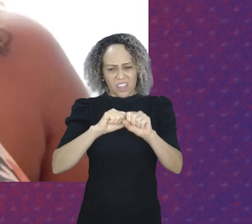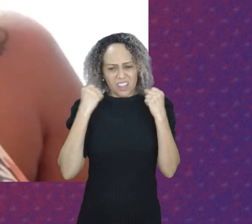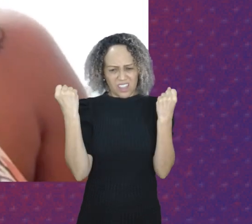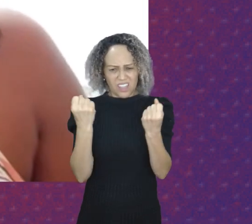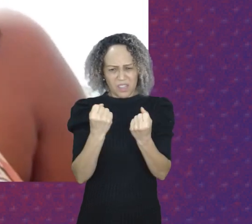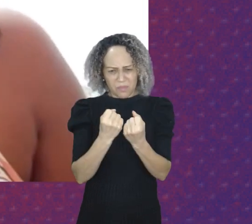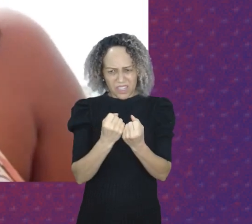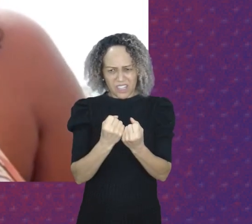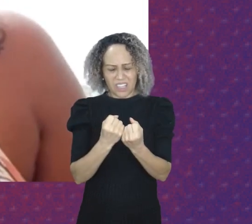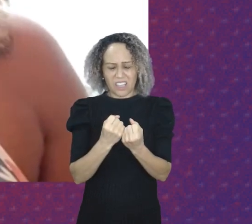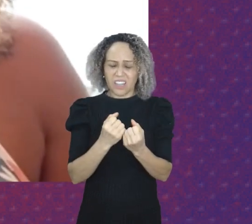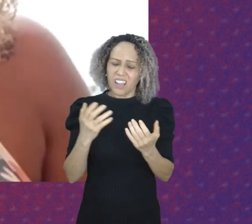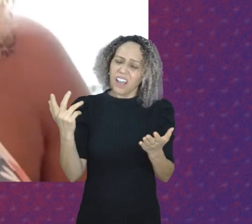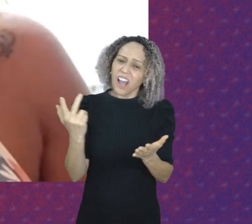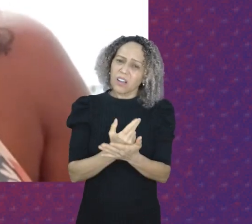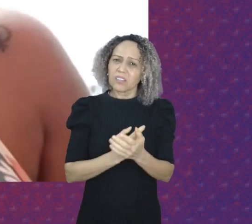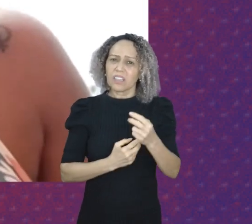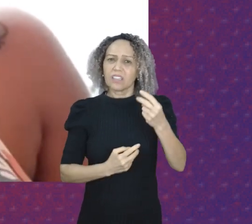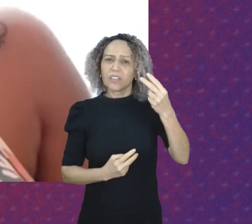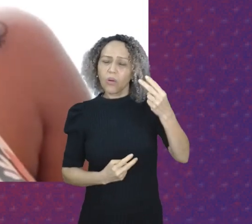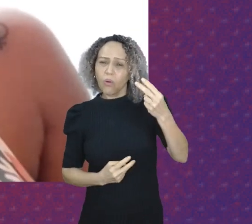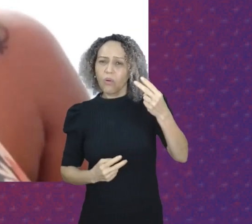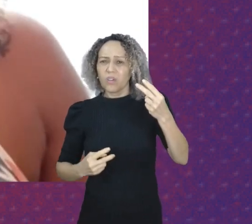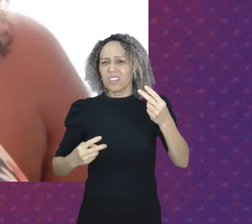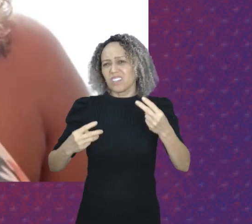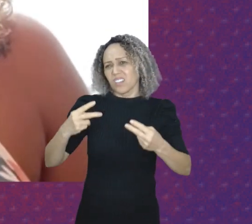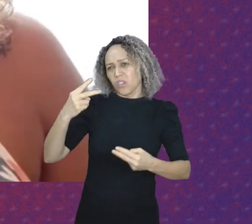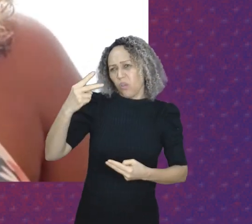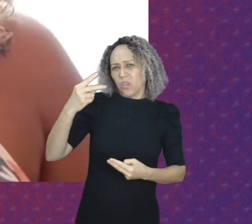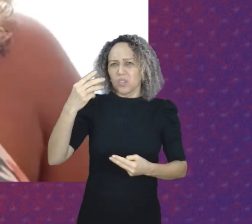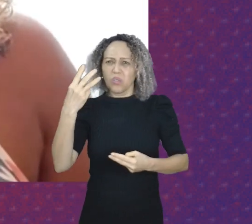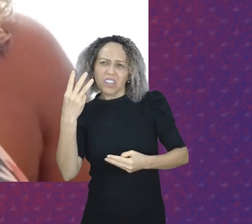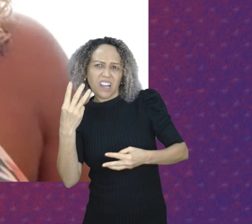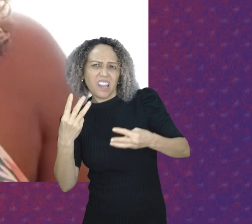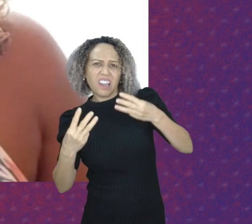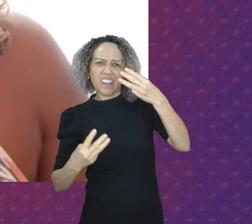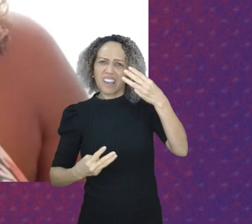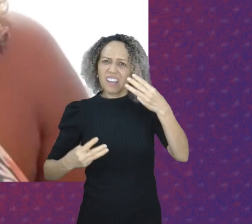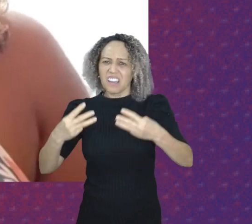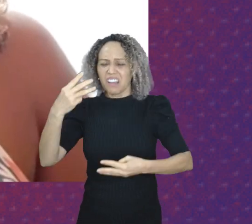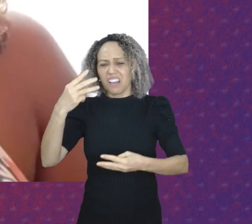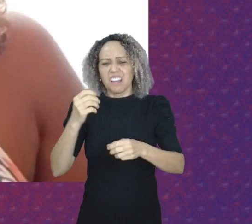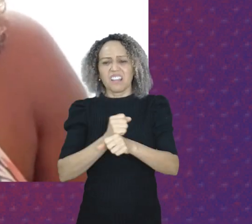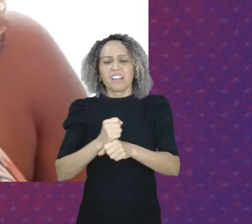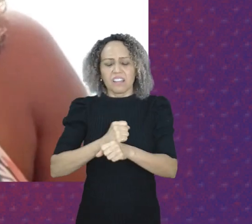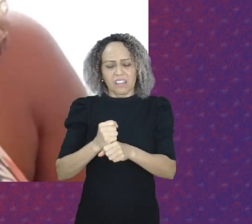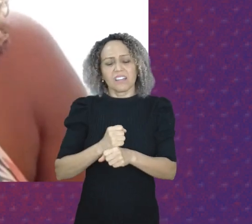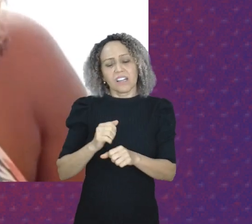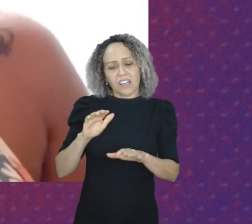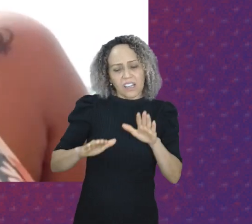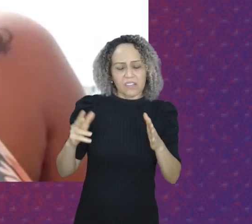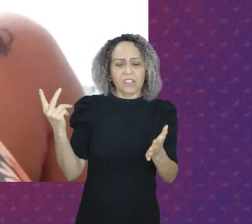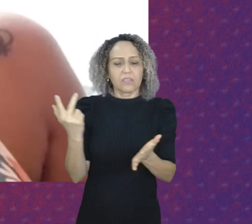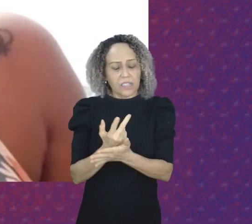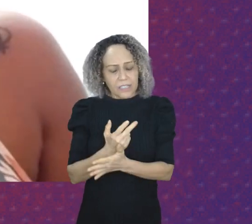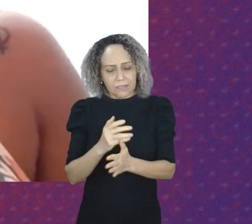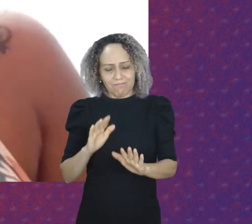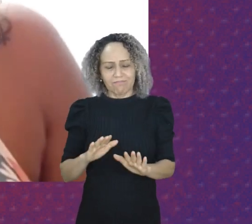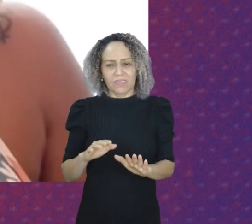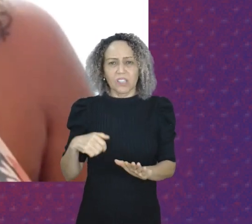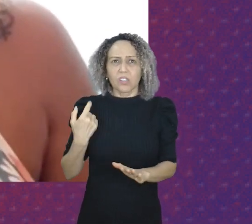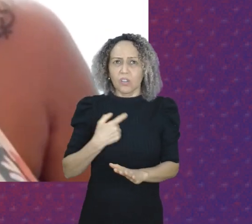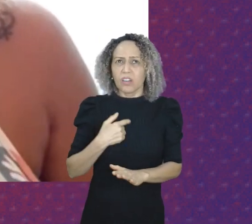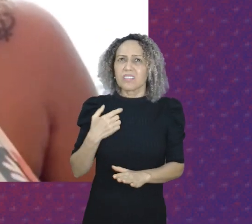cada 2, 3 anos, né? Dependendo muito da conjuntura. Hoje a gente ia fazer ele em agosto, mas